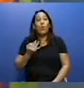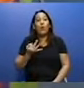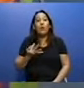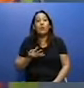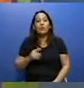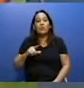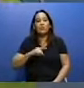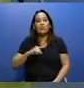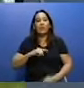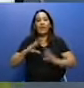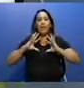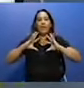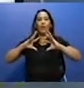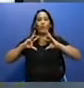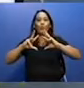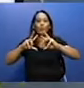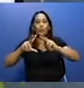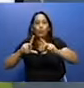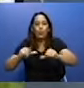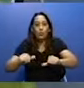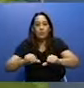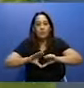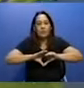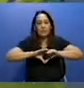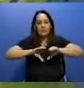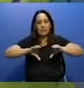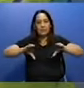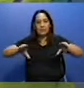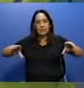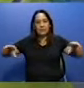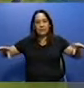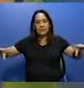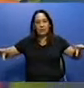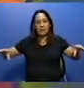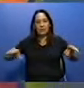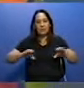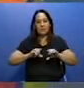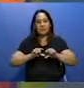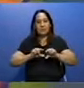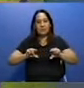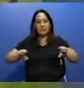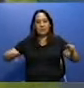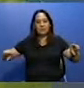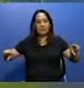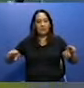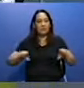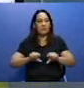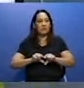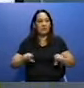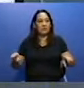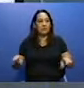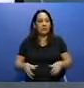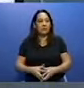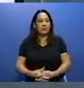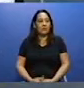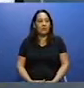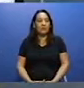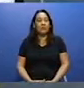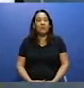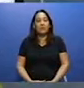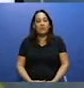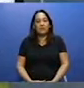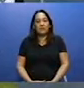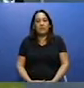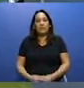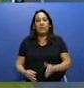sim. Agora está perguntando da sequência completa. Até aqui eu sei que tem quatro,